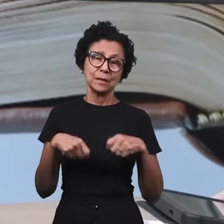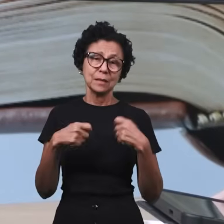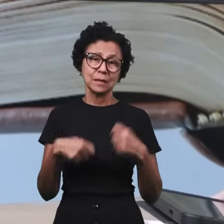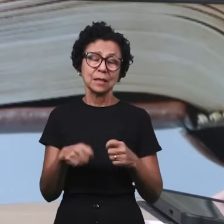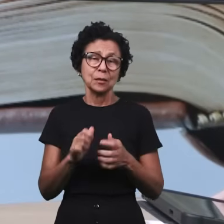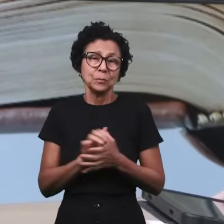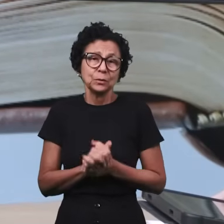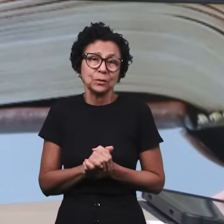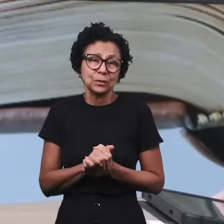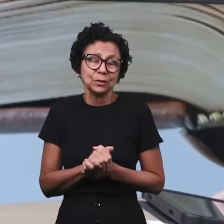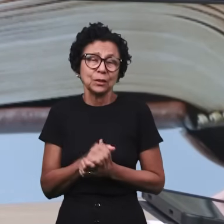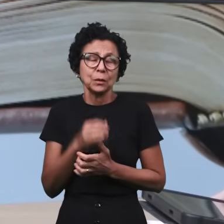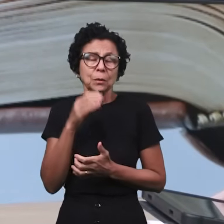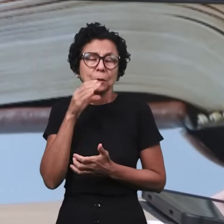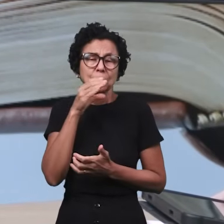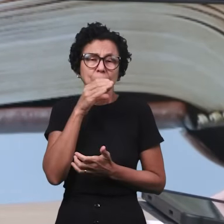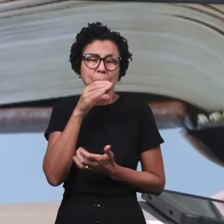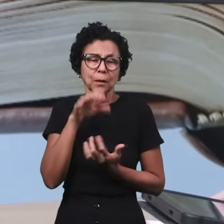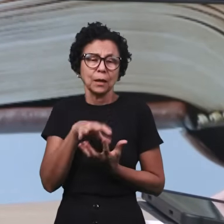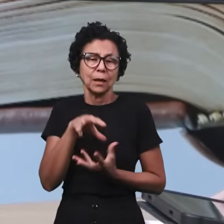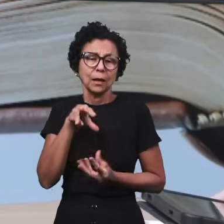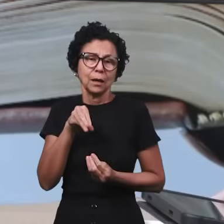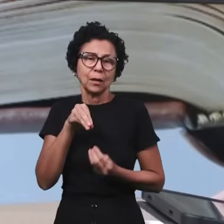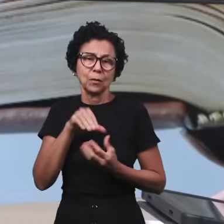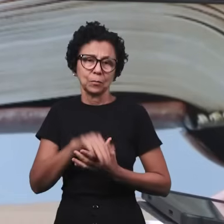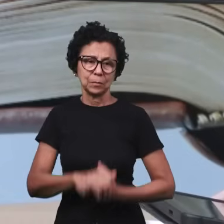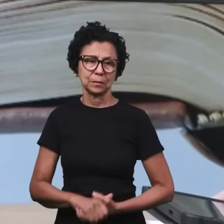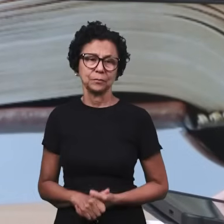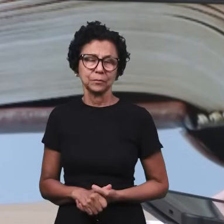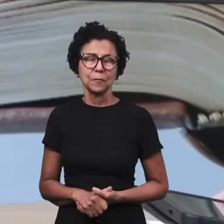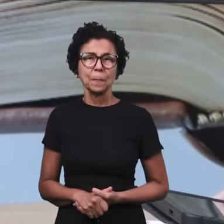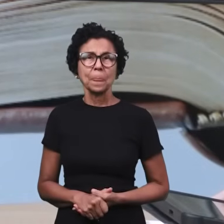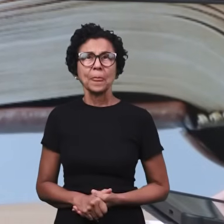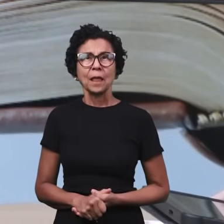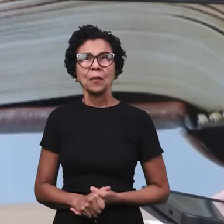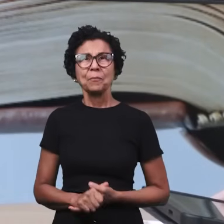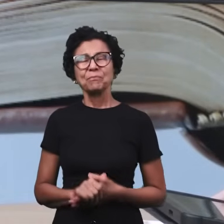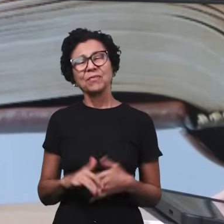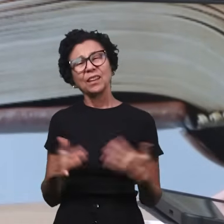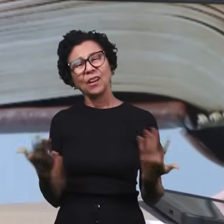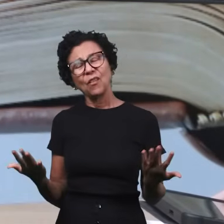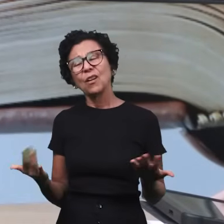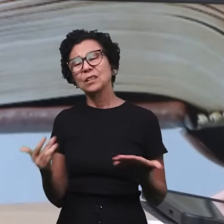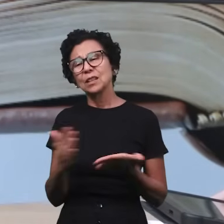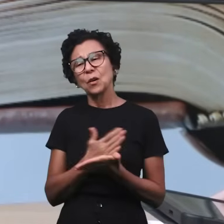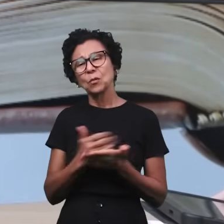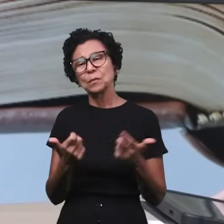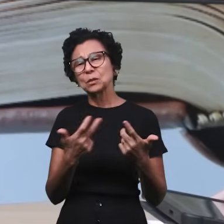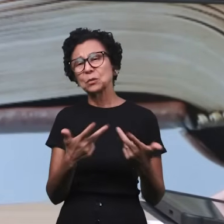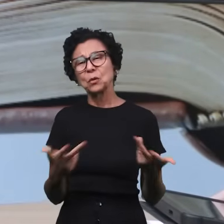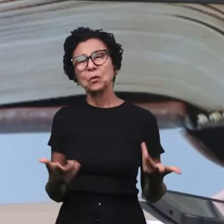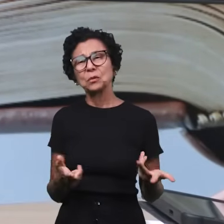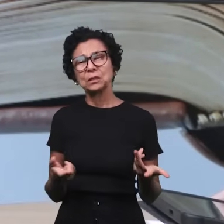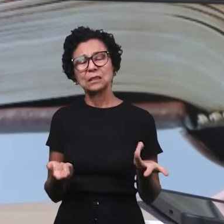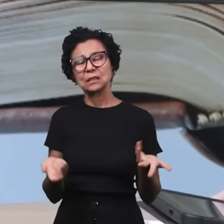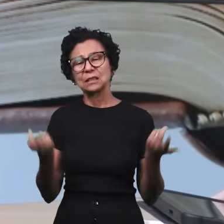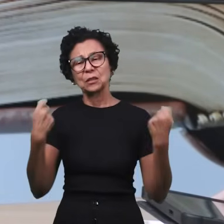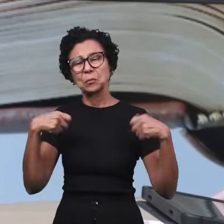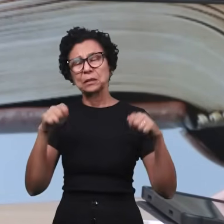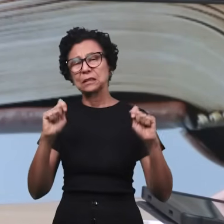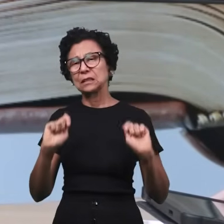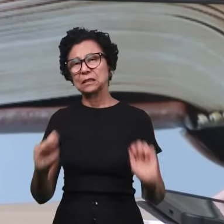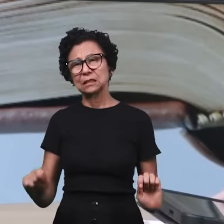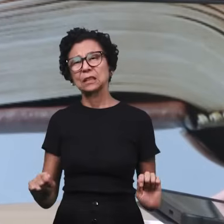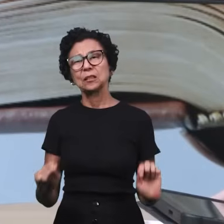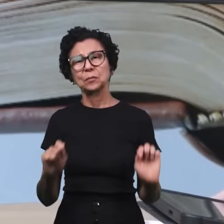aprendemos, que não glorifica o nome do Senhor, aquilo que é a gordura, né, que não vai servir para aquecer, aquilo